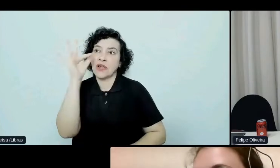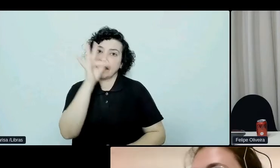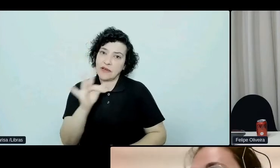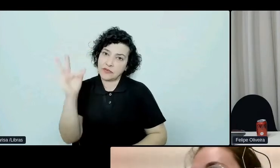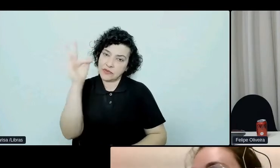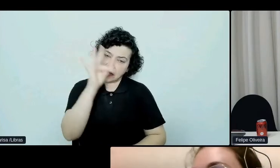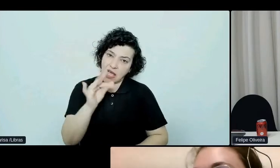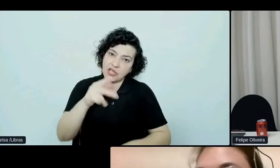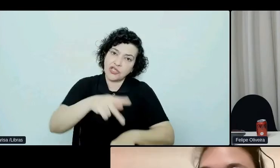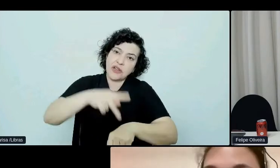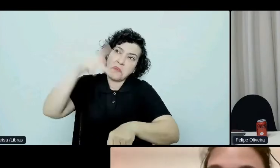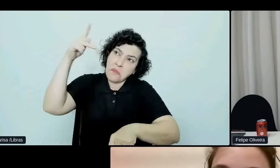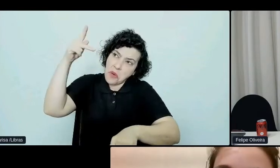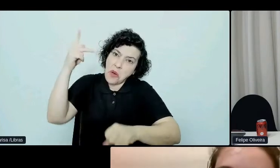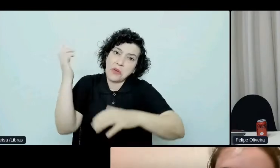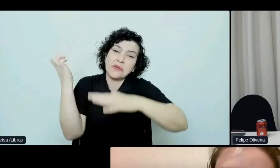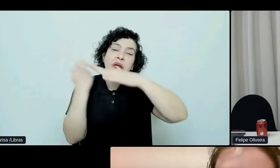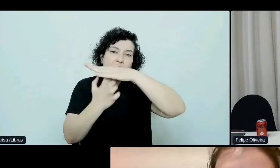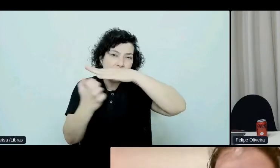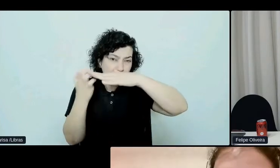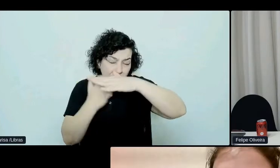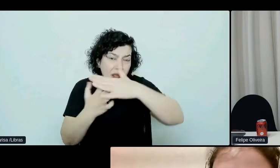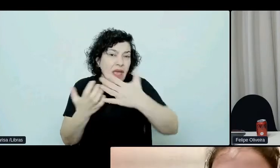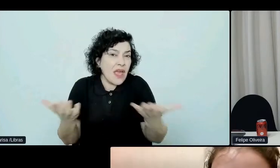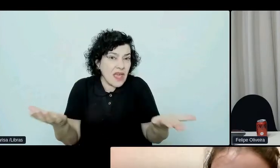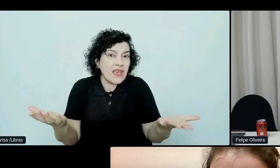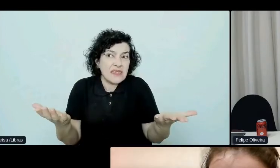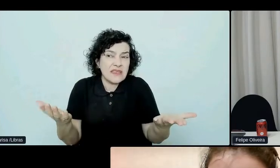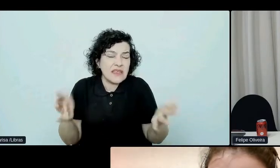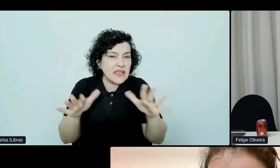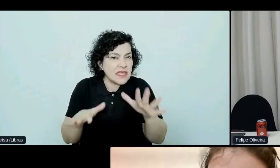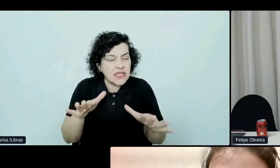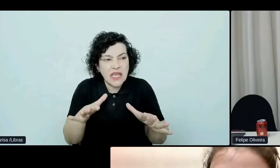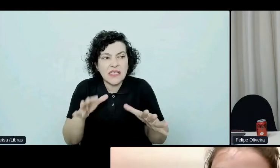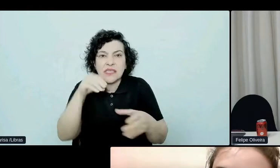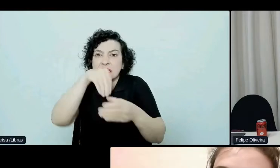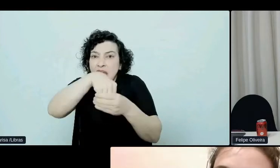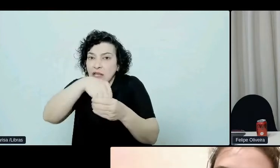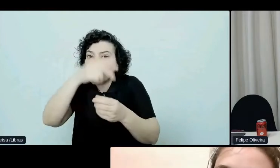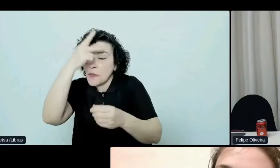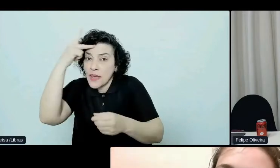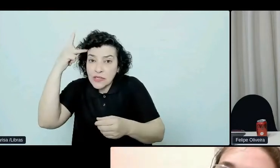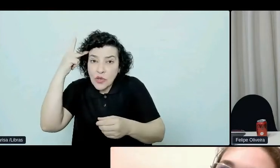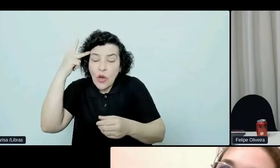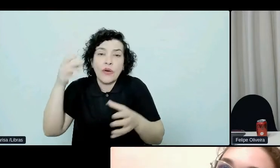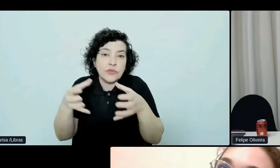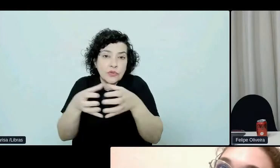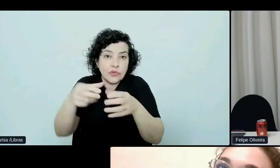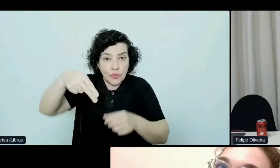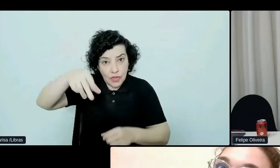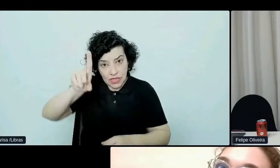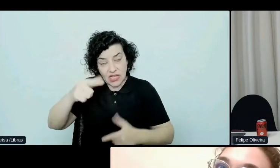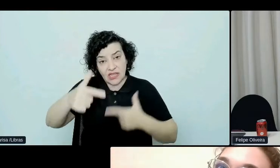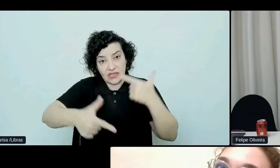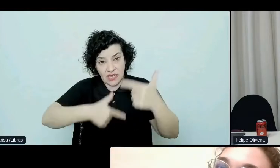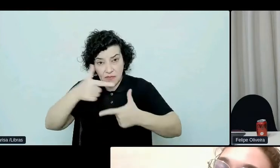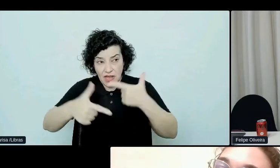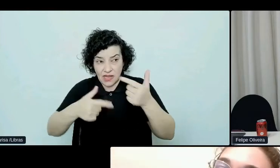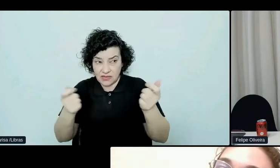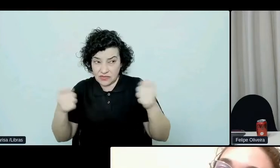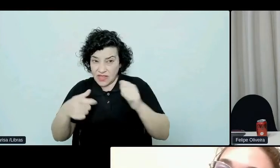acho que não sei se cabe a elas, mas aprender a detectar isso, né? será que tem alguns comportamentos, seja no